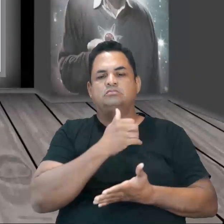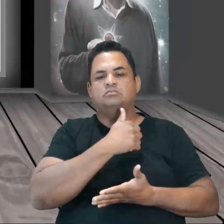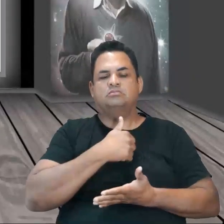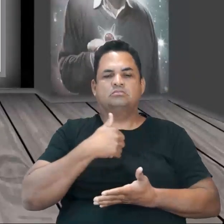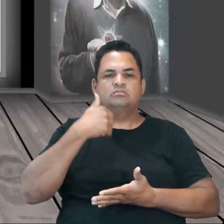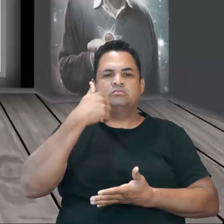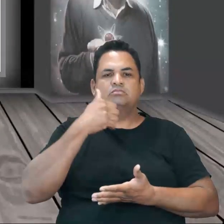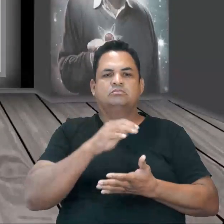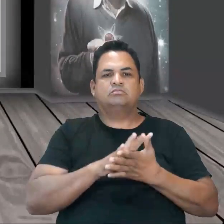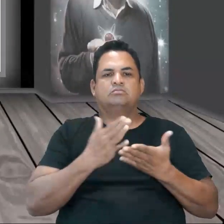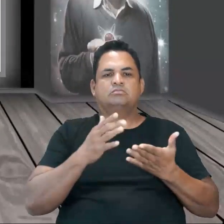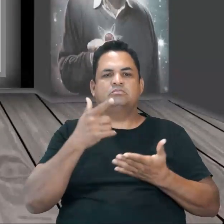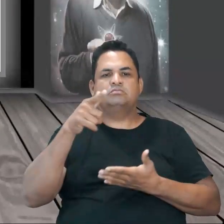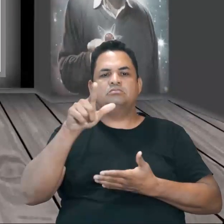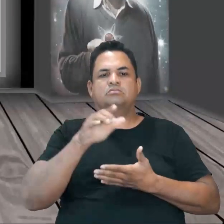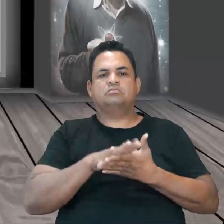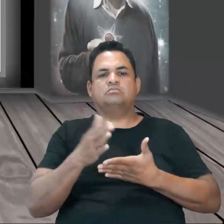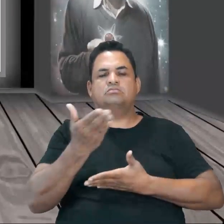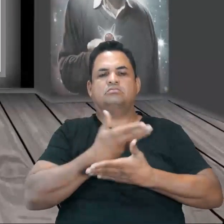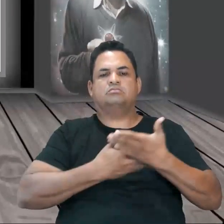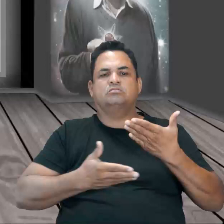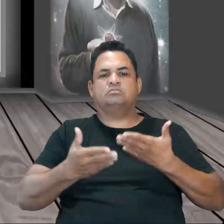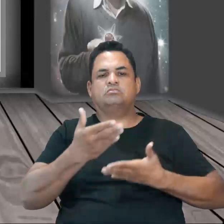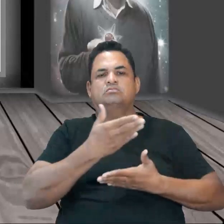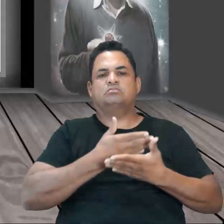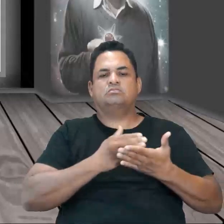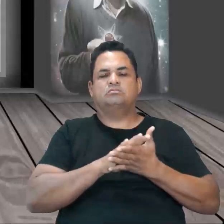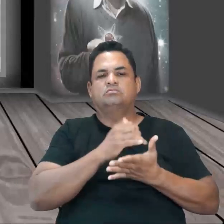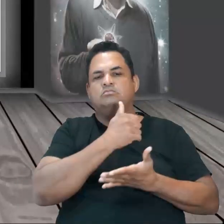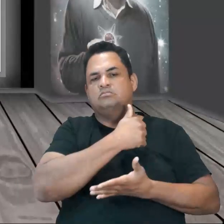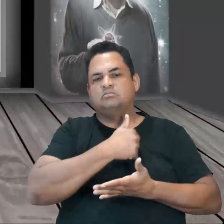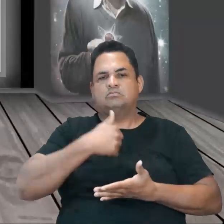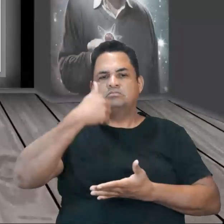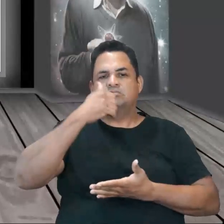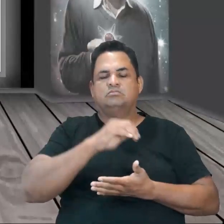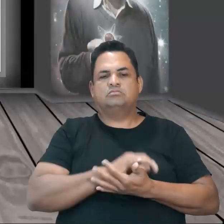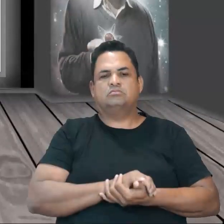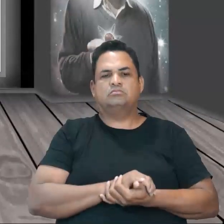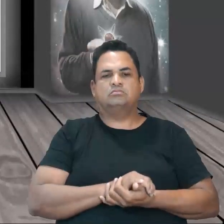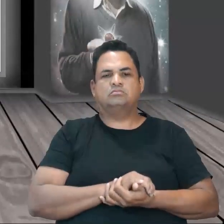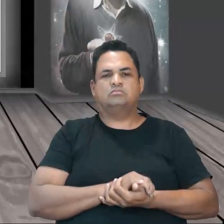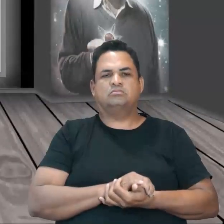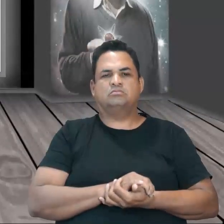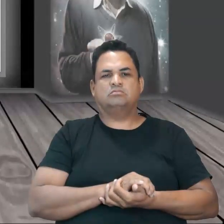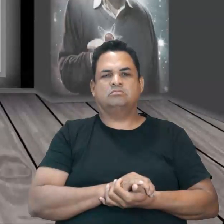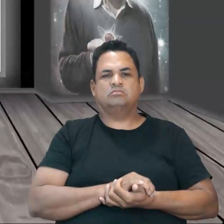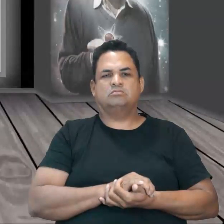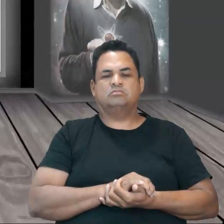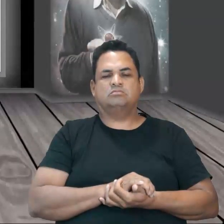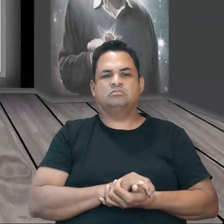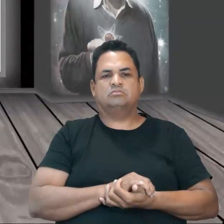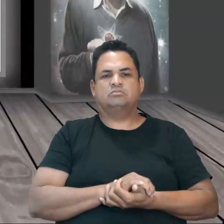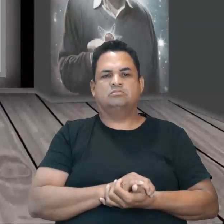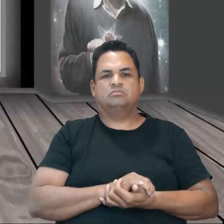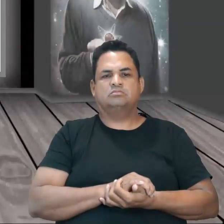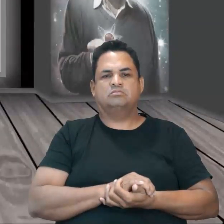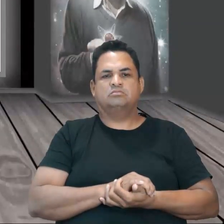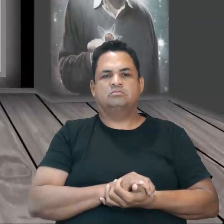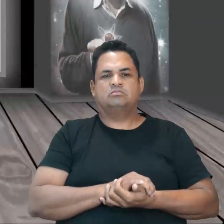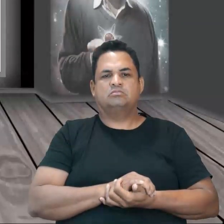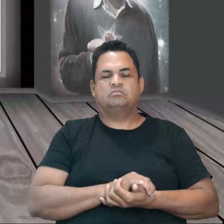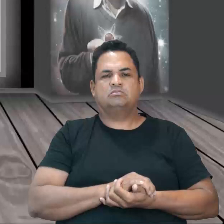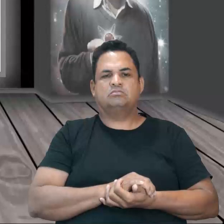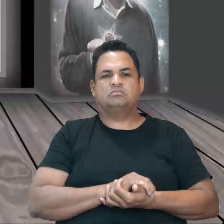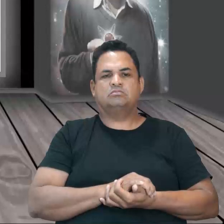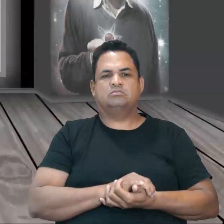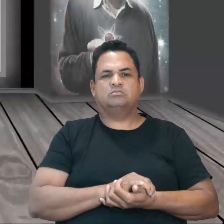uma força de interação maior, uma força elétrica. Então, a única coisa que você tem que fazer é aquele esquema, né? Fazer aqui passar. Só que aí nós